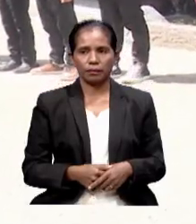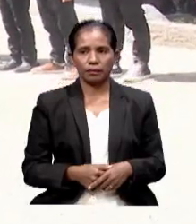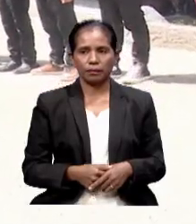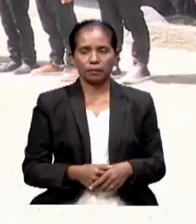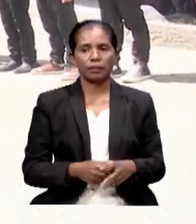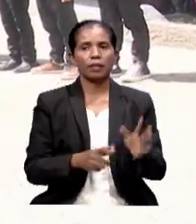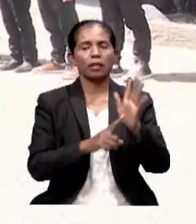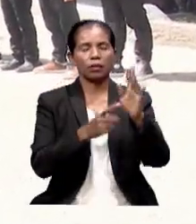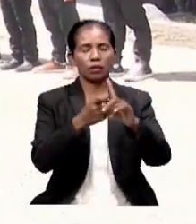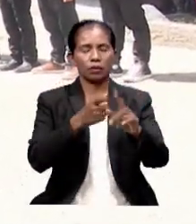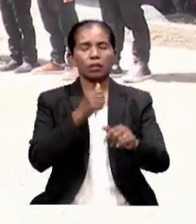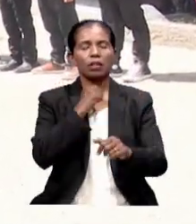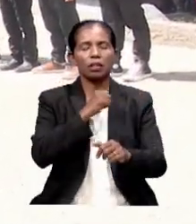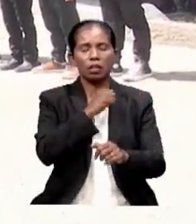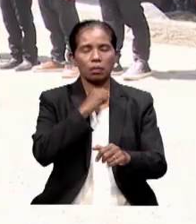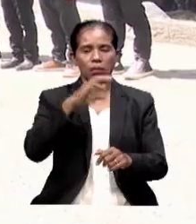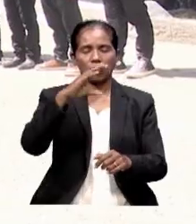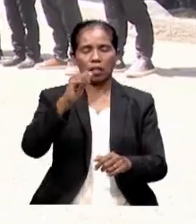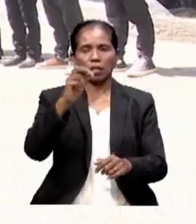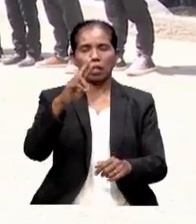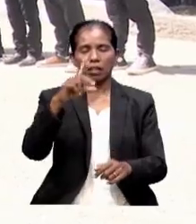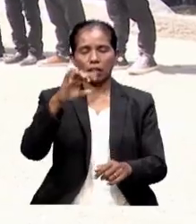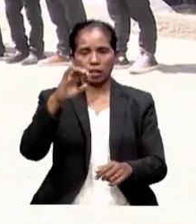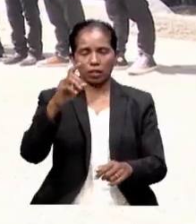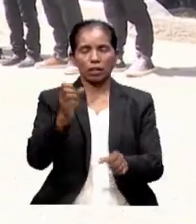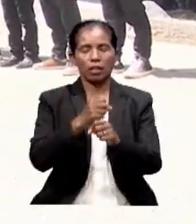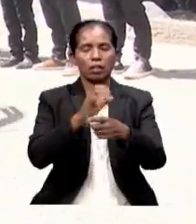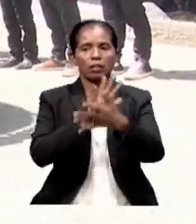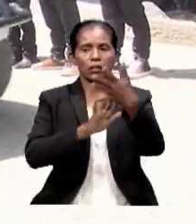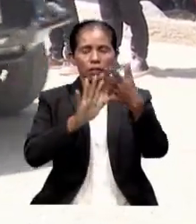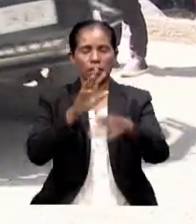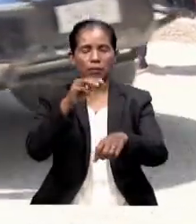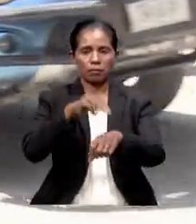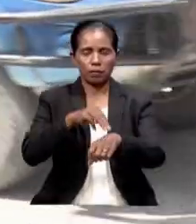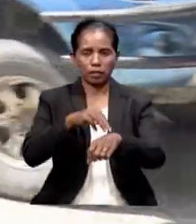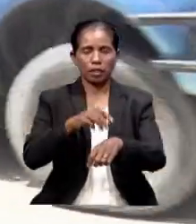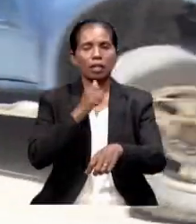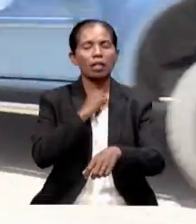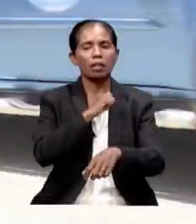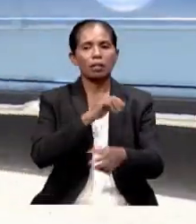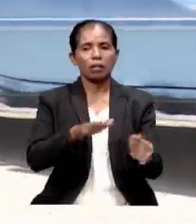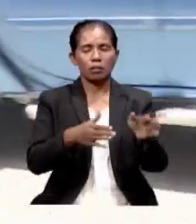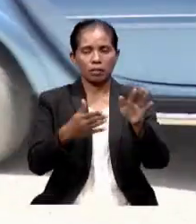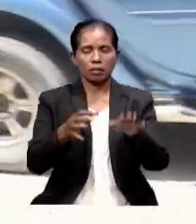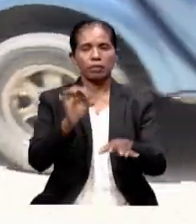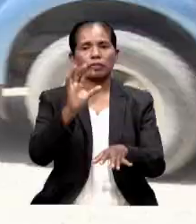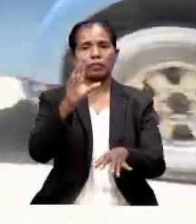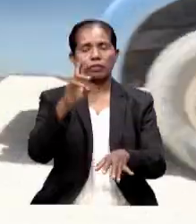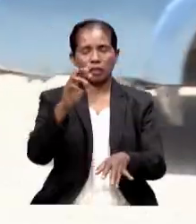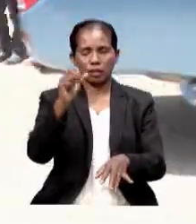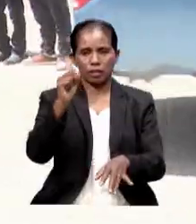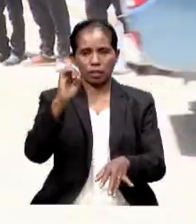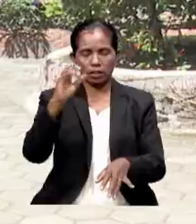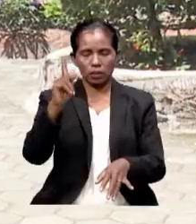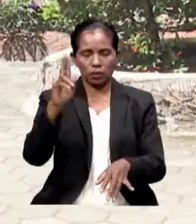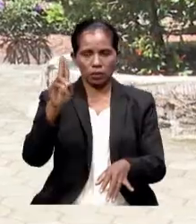Lehrakne hato husi padre Carleto Titilaka ha foi na celebração missa requiem ba amo mata bien Francisco Tavares dos Reis